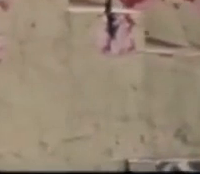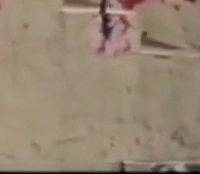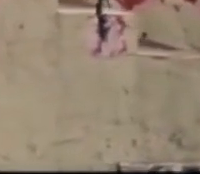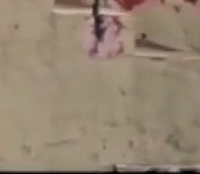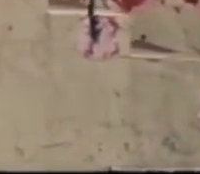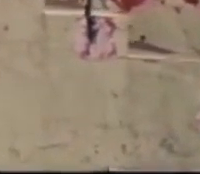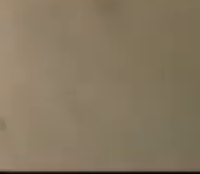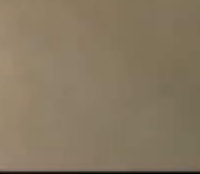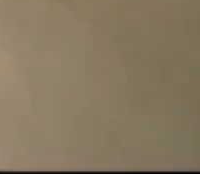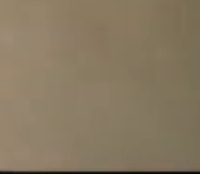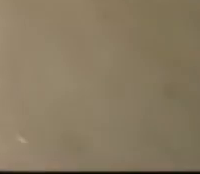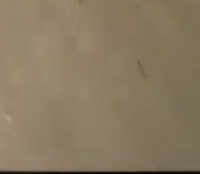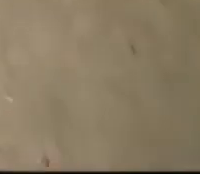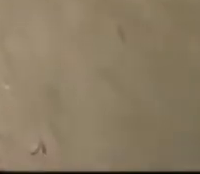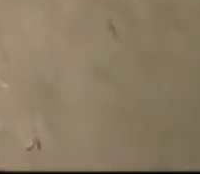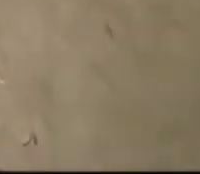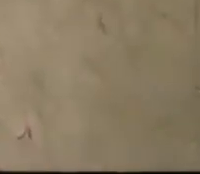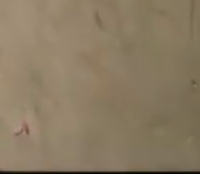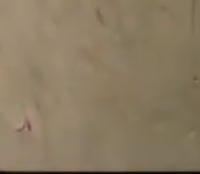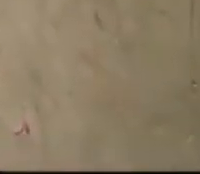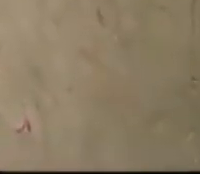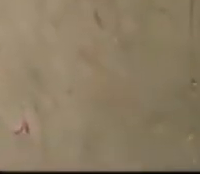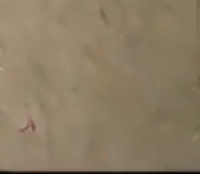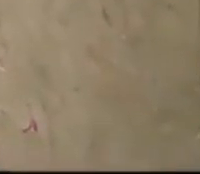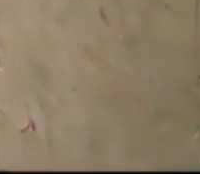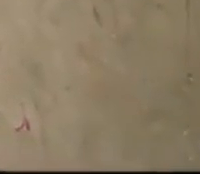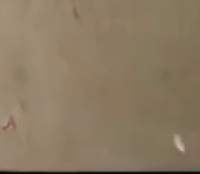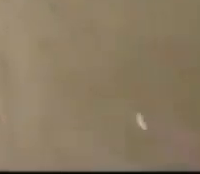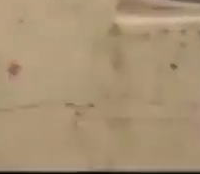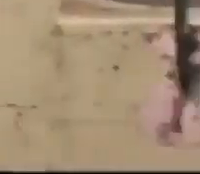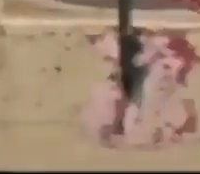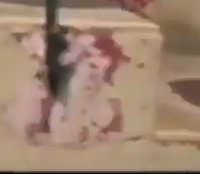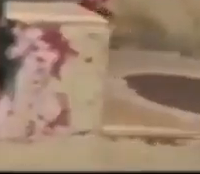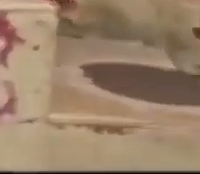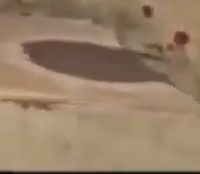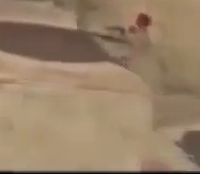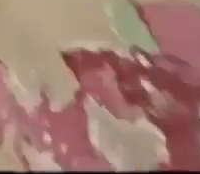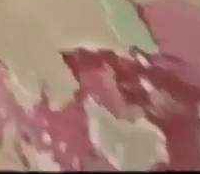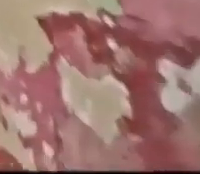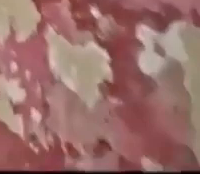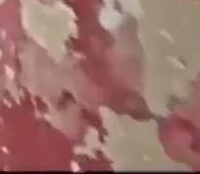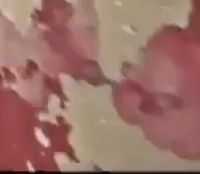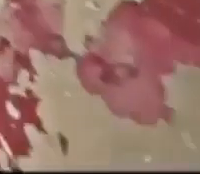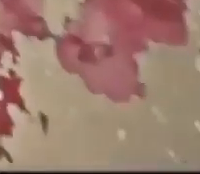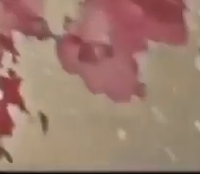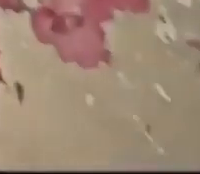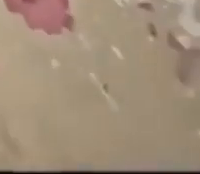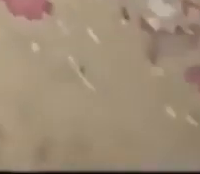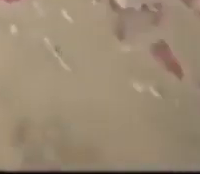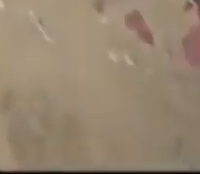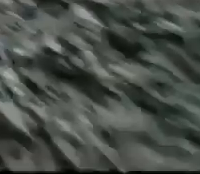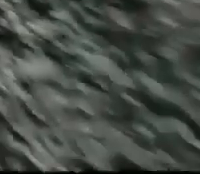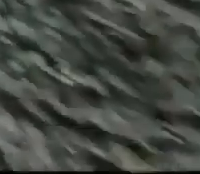que coisa louca. Olha como é que ela vem. Olha como é que ela vem. Olha como é que ela